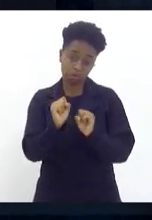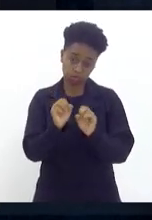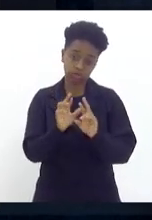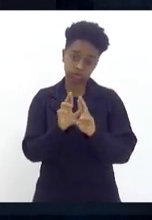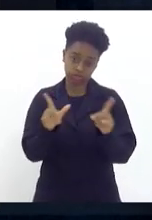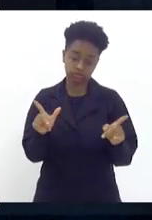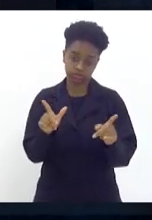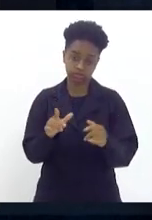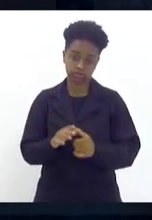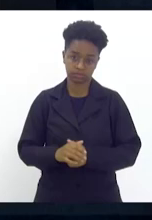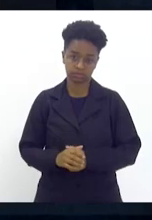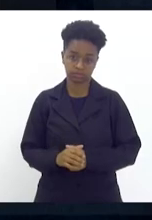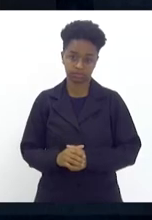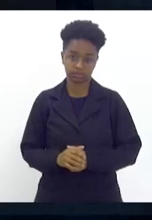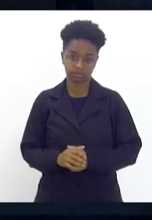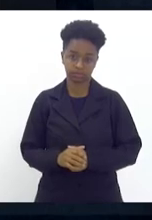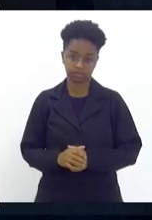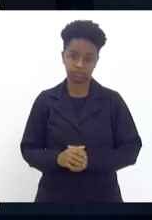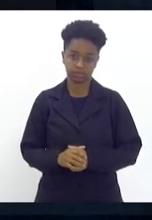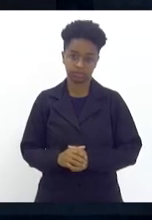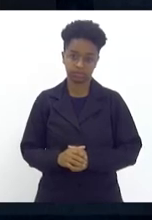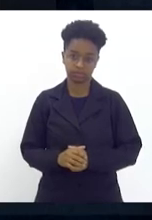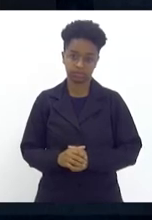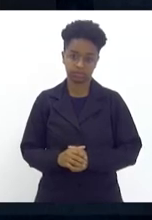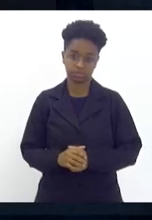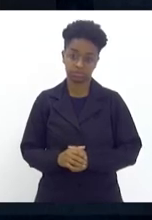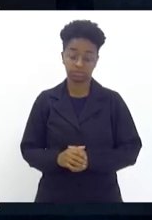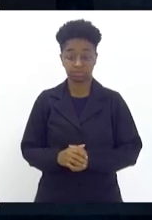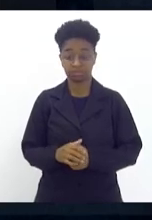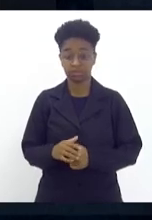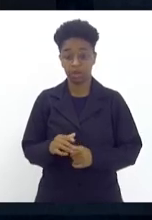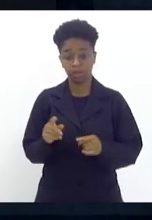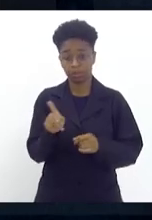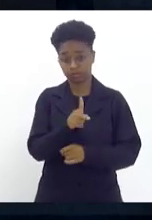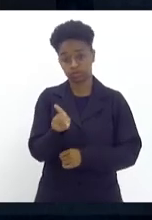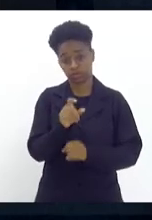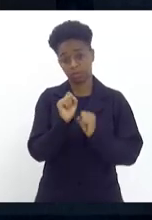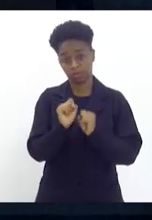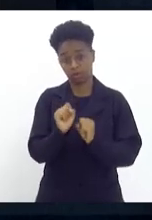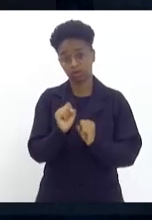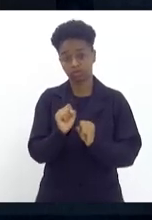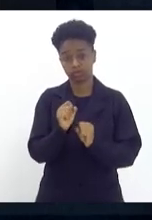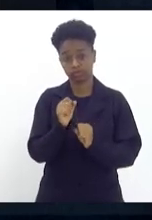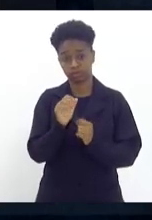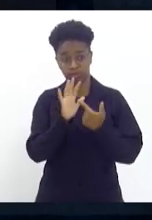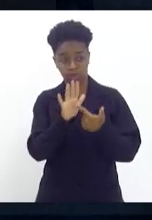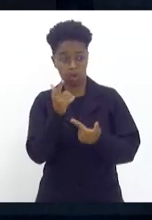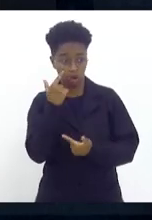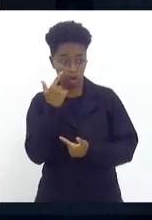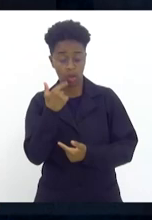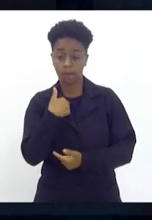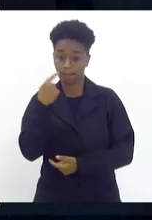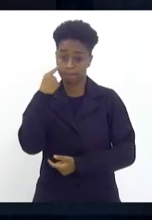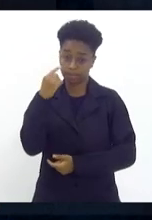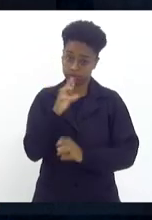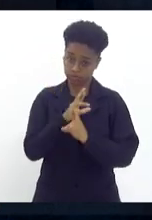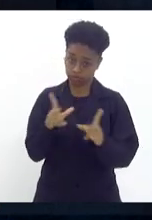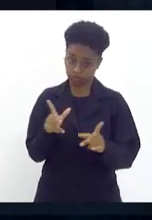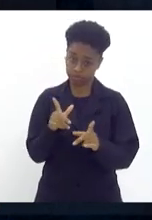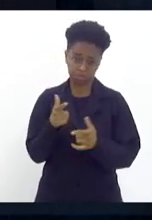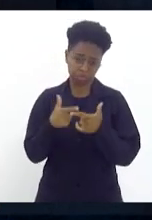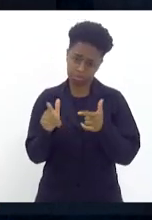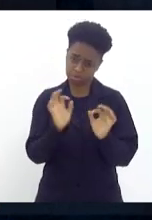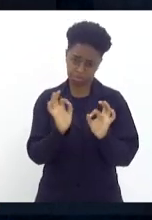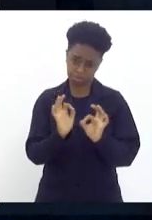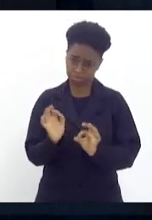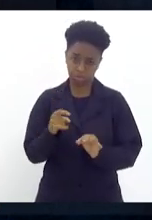ser distinto. Tem pontos que o professor pode trazer, olha, eu penso diferente. Não tem problema,